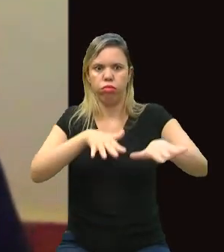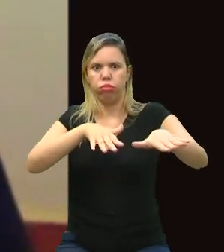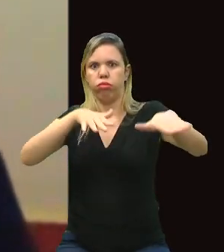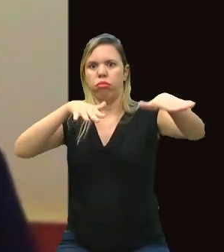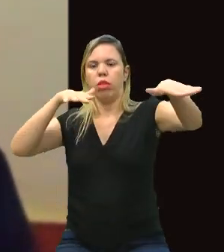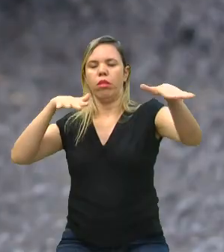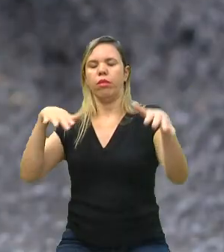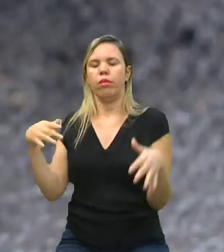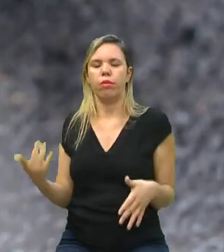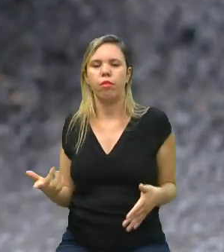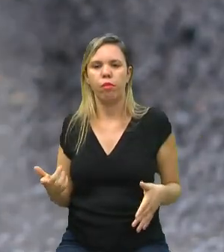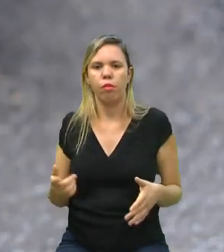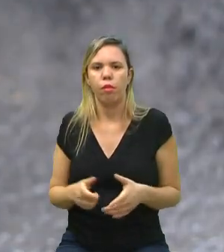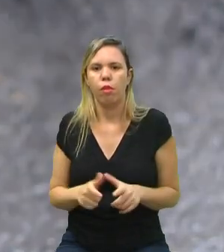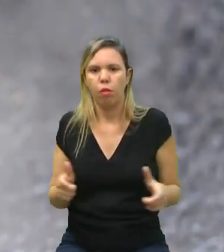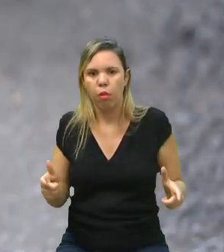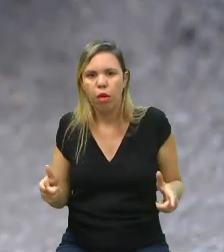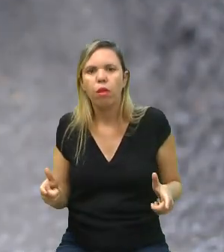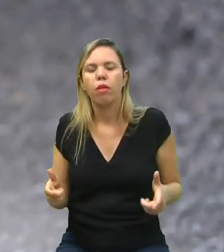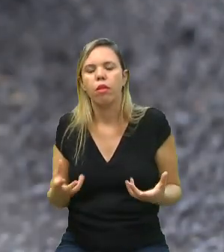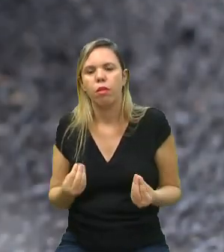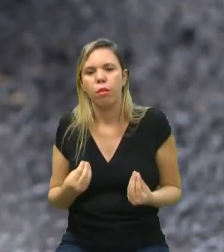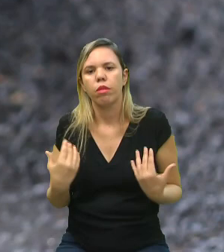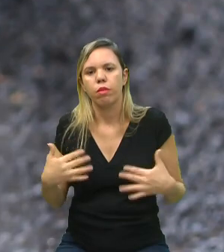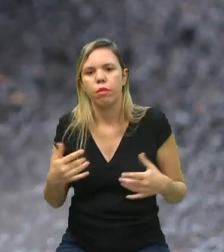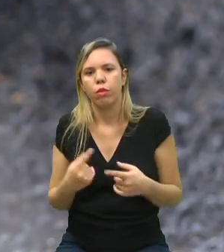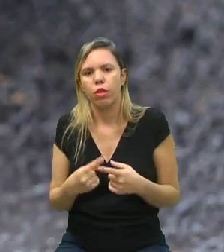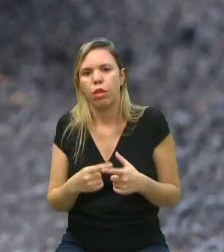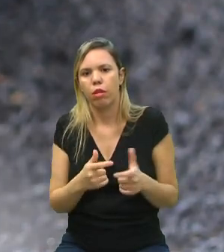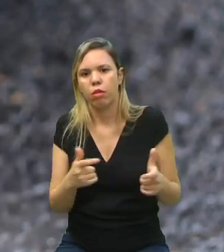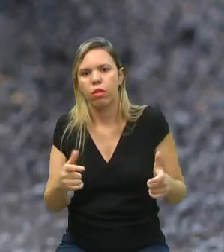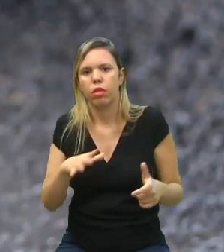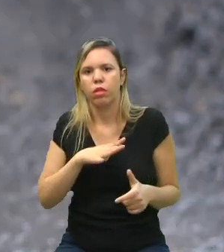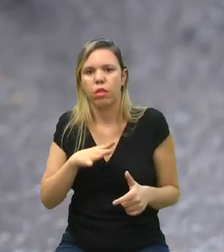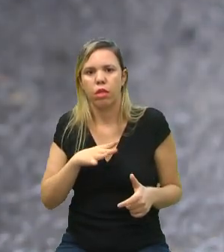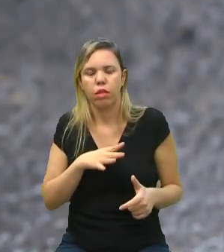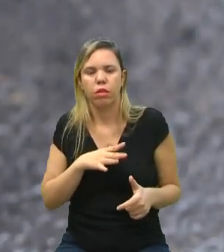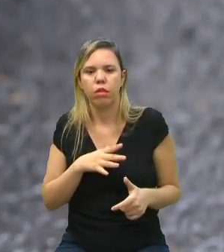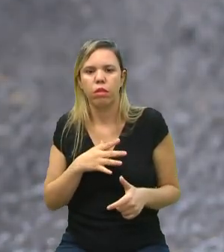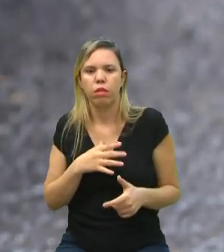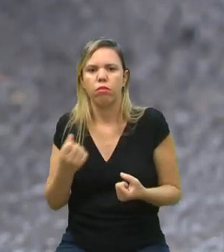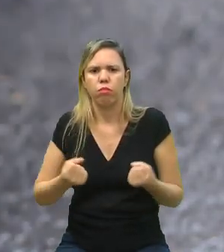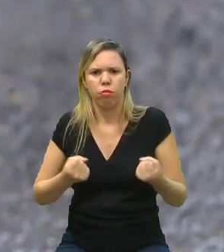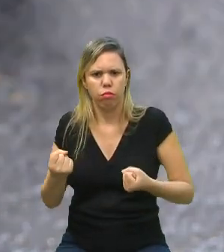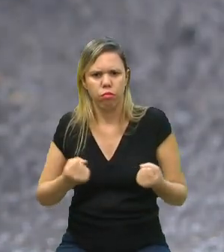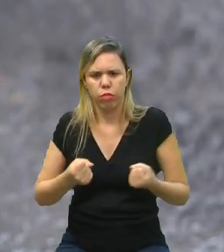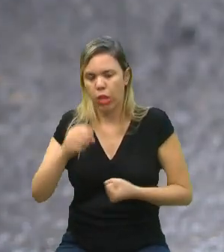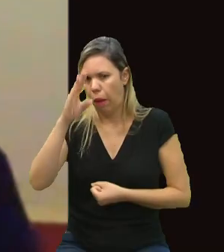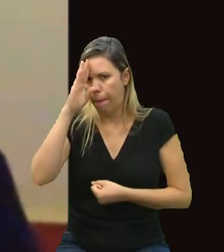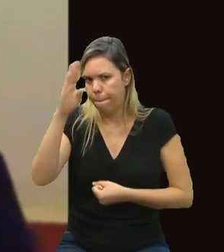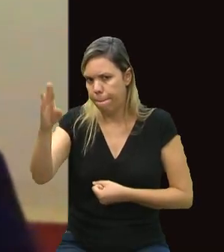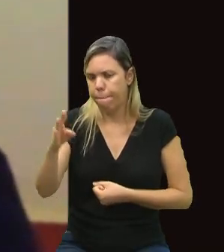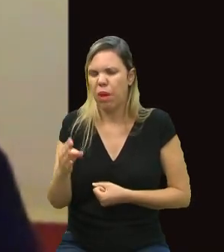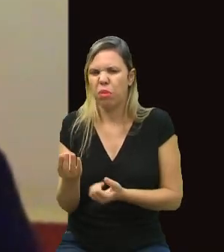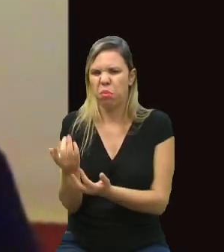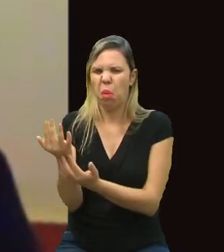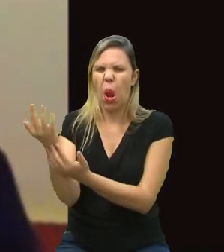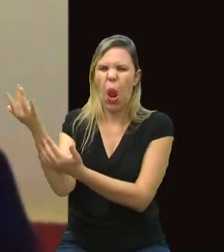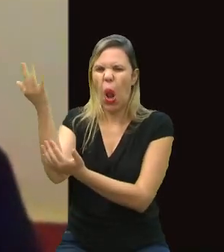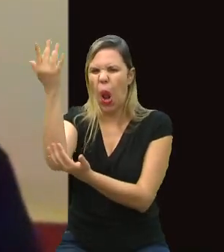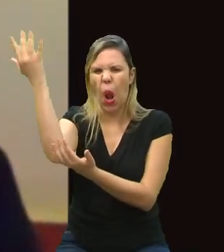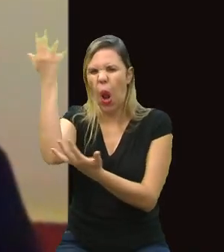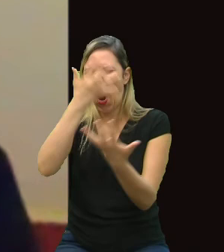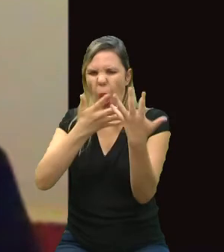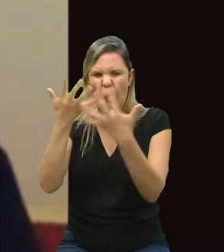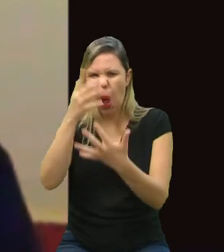grandes cidades, os automóveis são os principais poluidores. Né? Então, aí fica também vamos dizer que uma